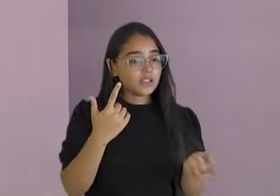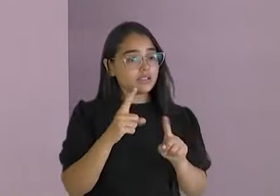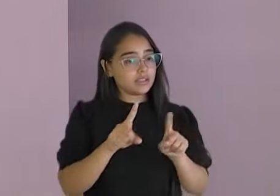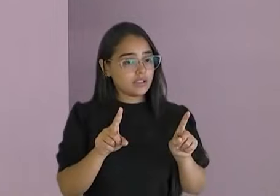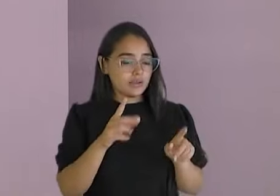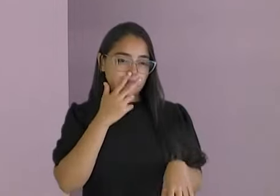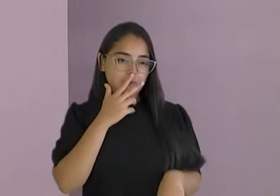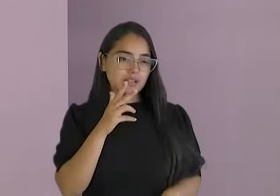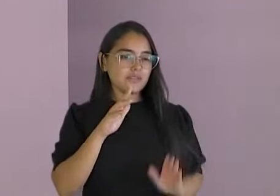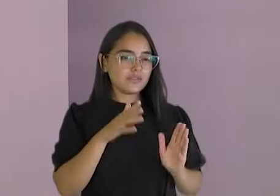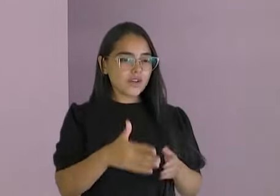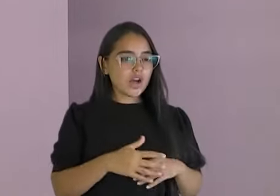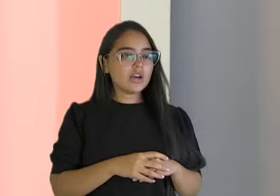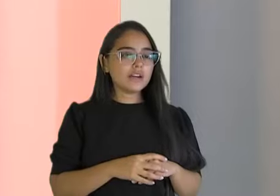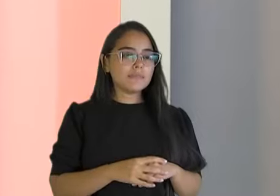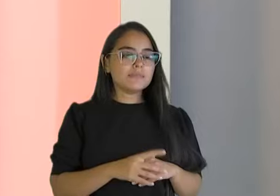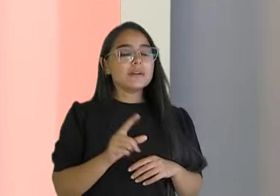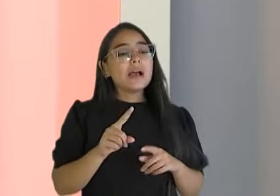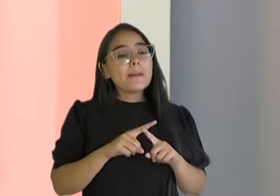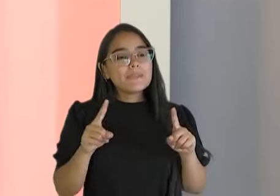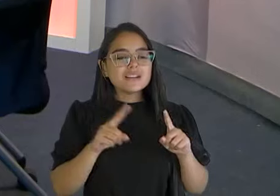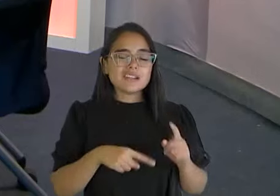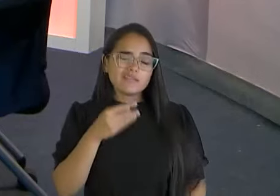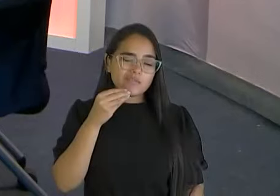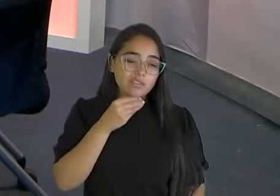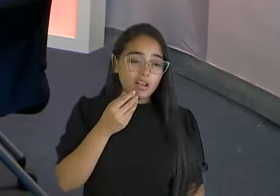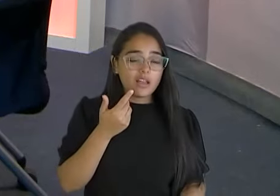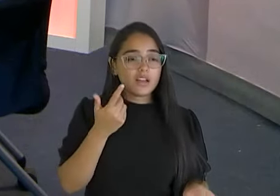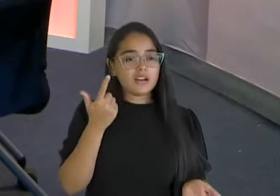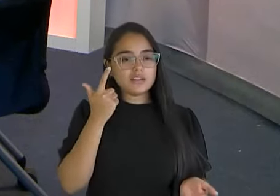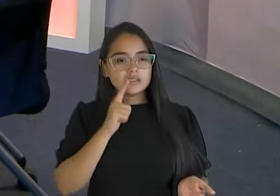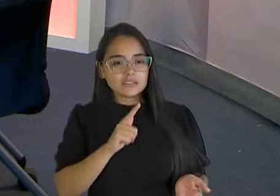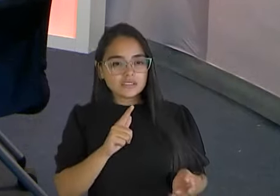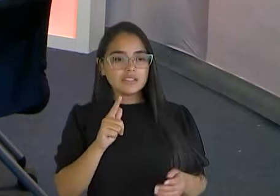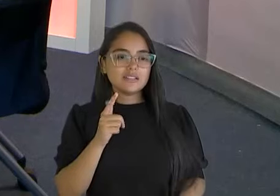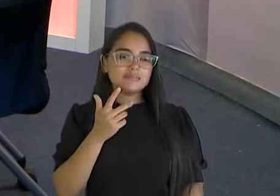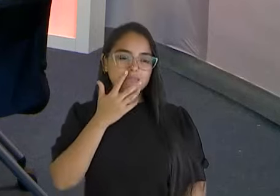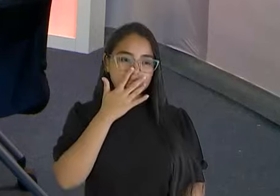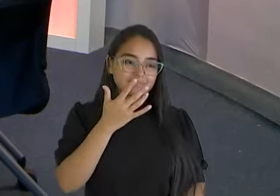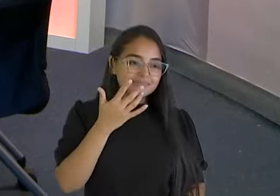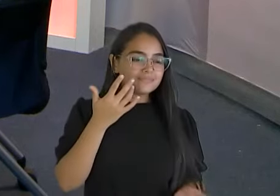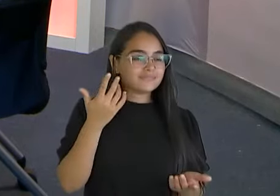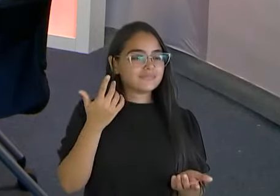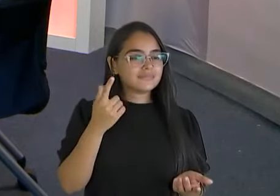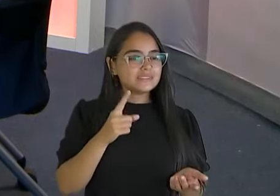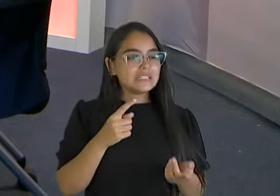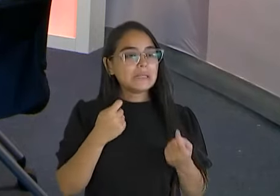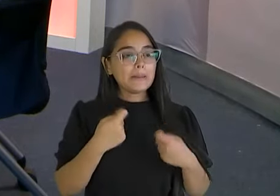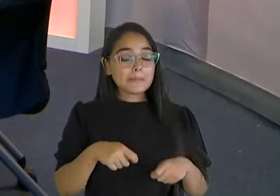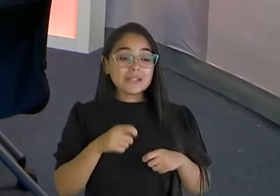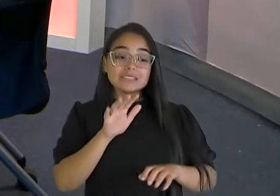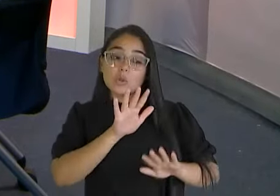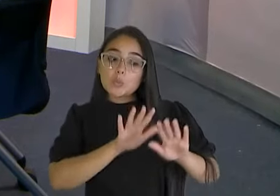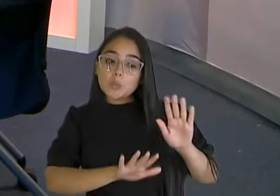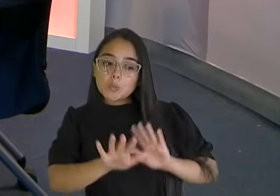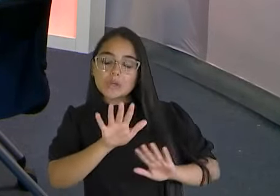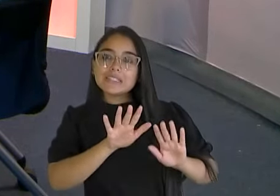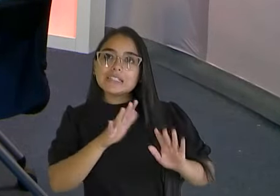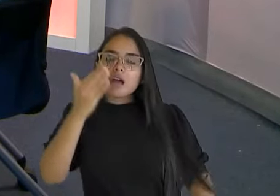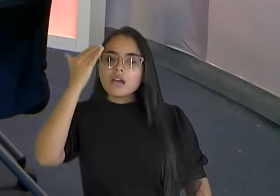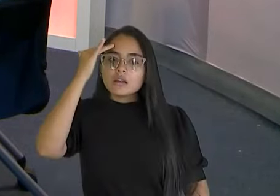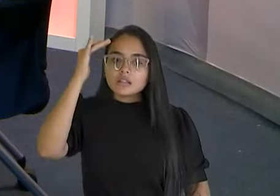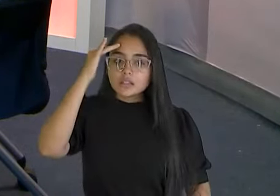assim que Mas funciona. digamos que é mais vulnerável. Mais Há uma vulnerável. maior suscetibilidade, né, para. Então, a gente tem que ter um pouco mais de cautela, inclusive, para entender.